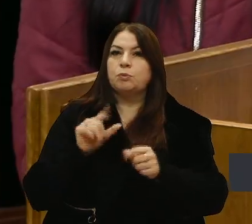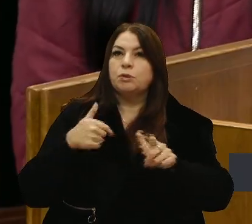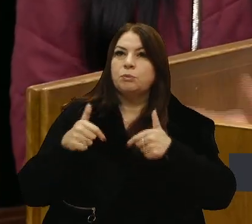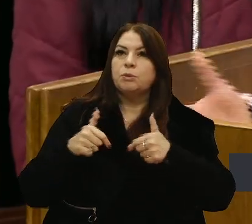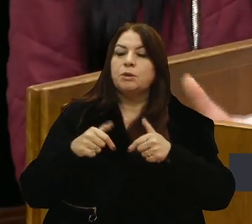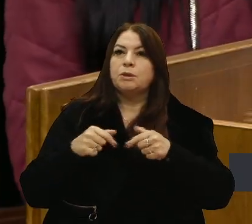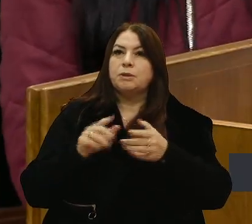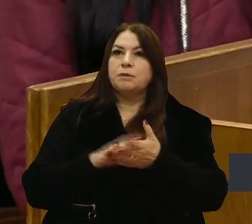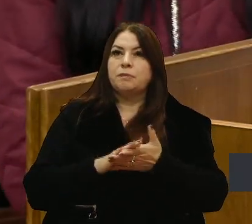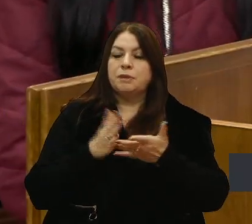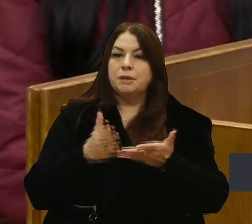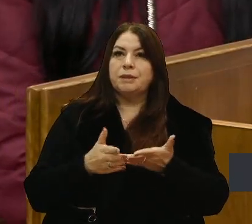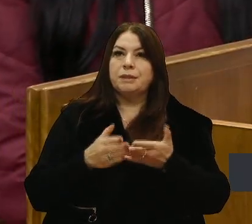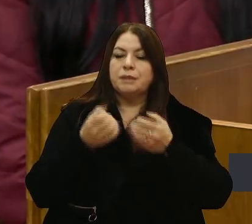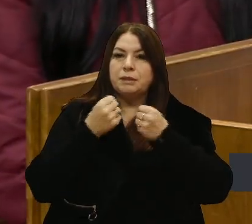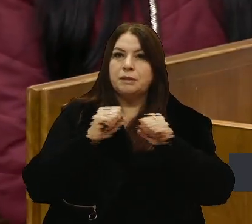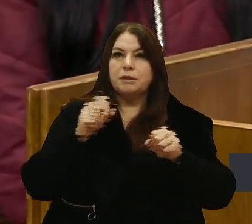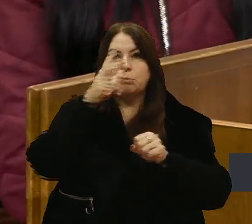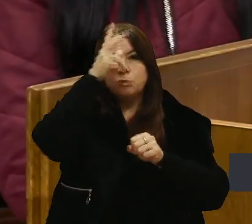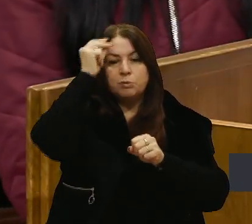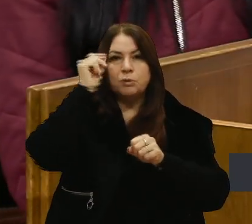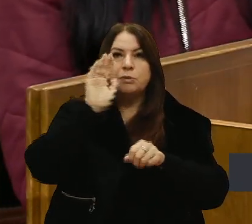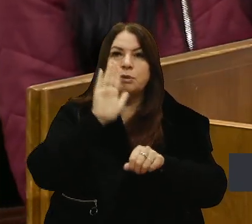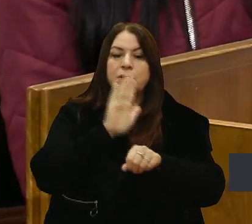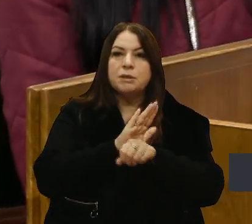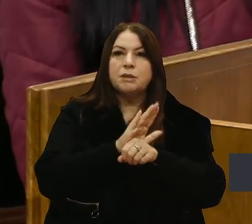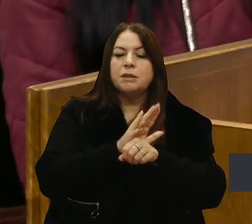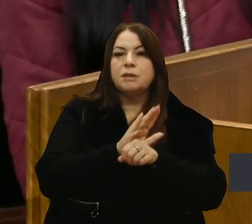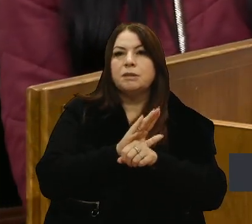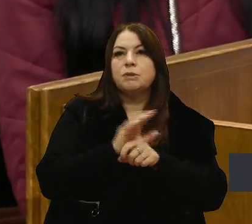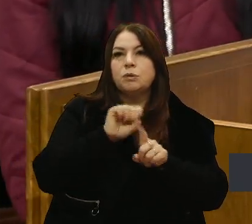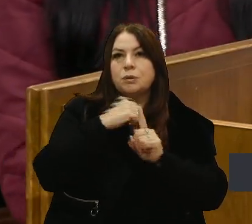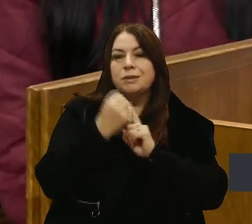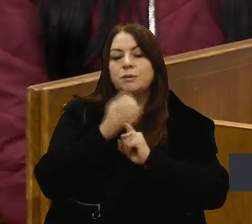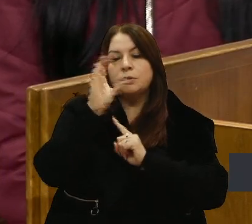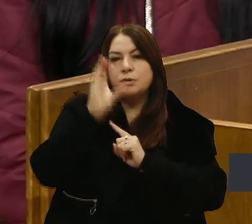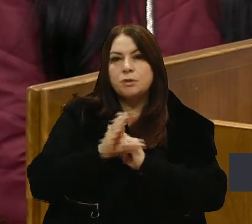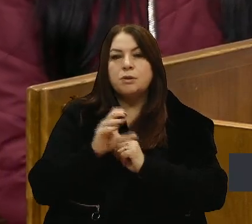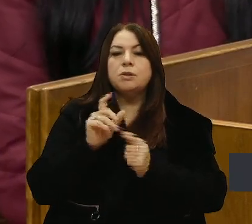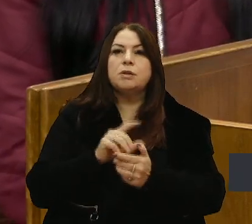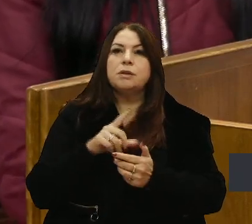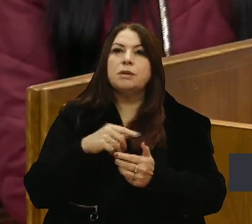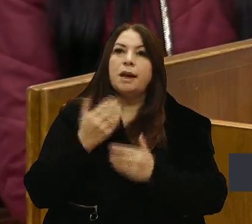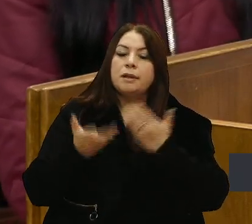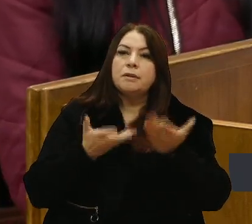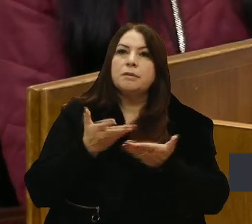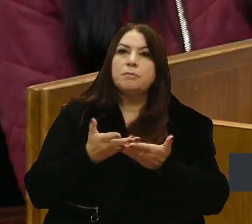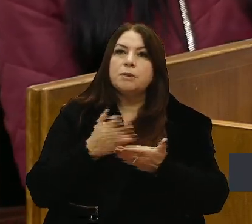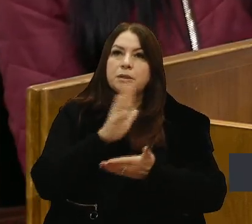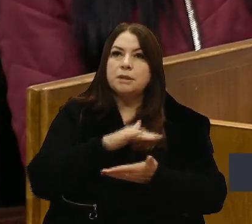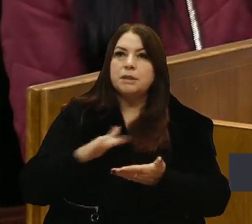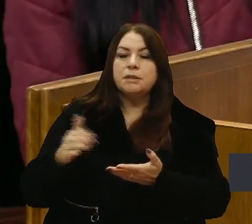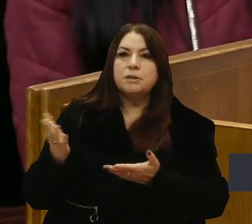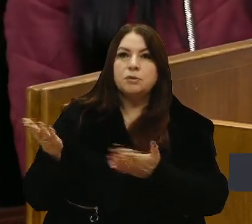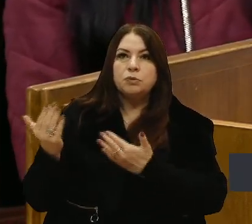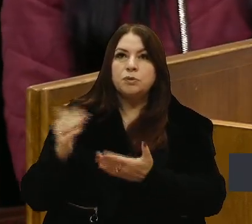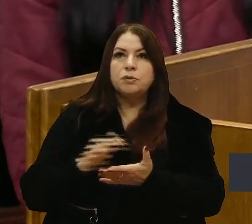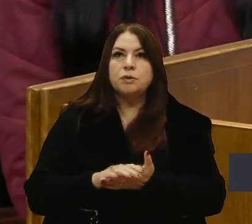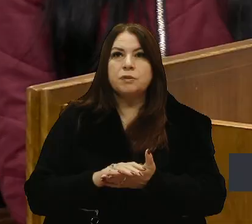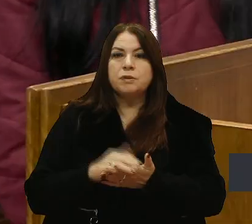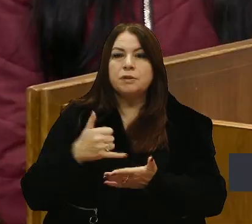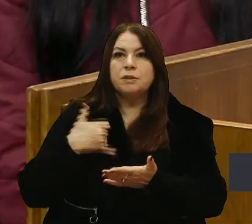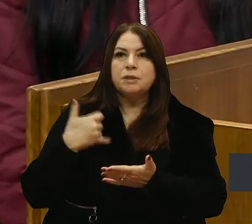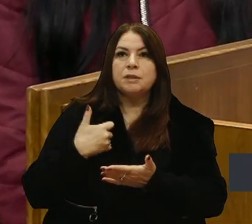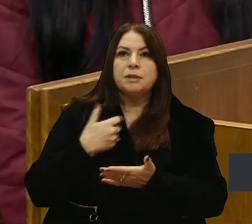da agora Secretaria Municipal de Assistência Social e Cidadania, e atendemos crianças e adolescentes com